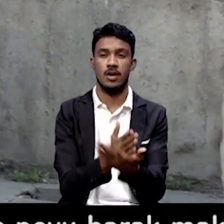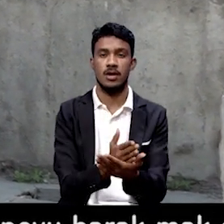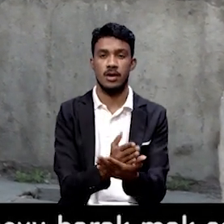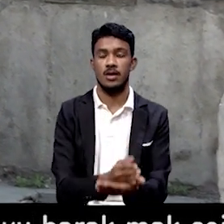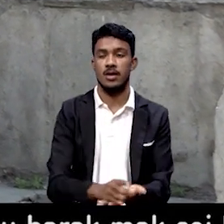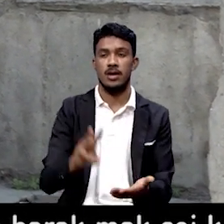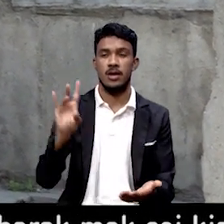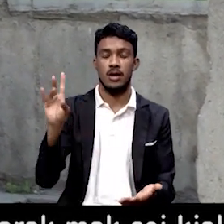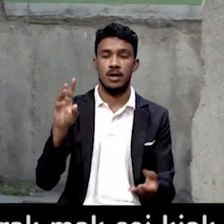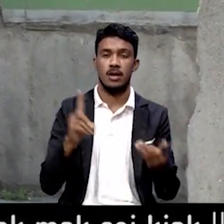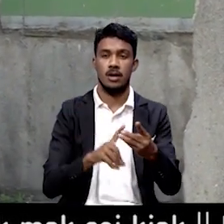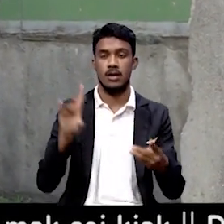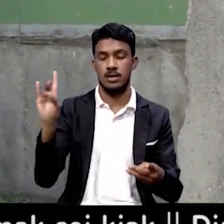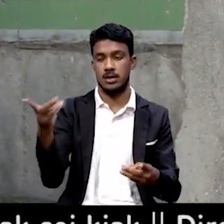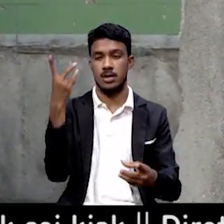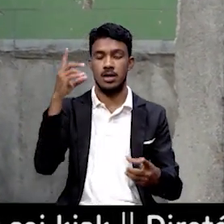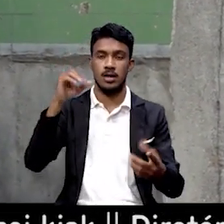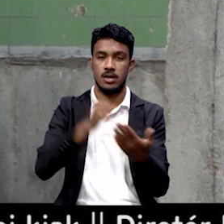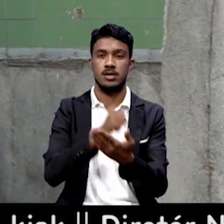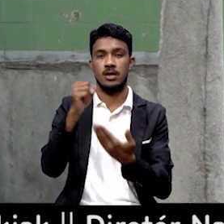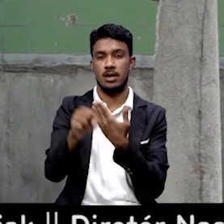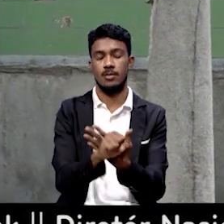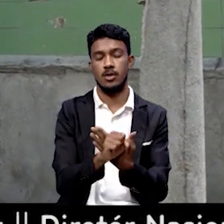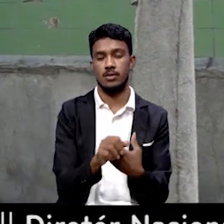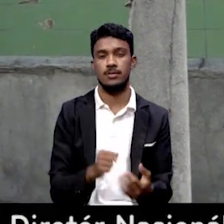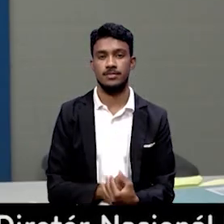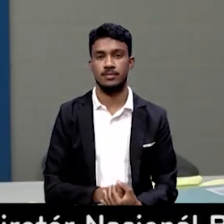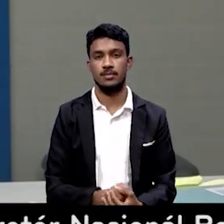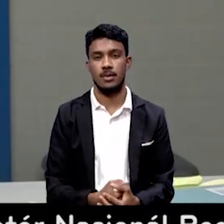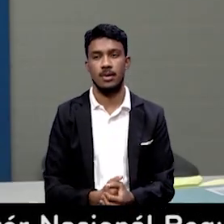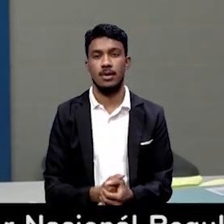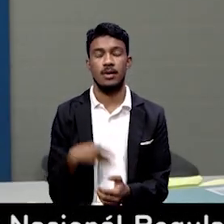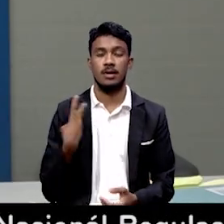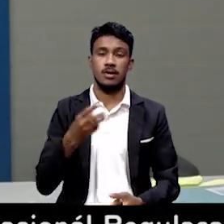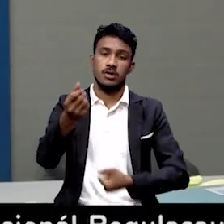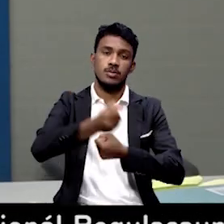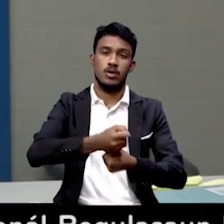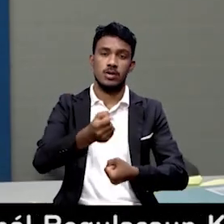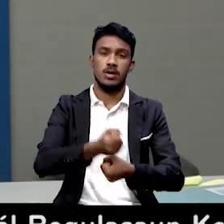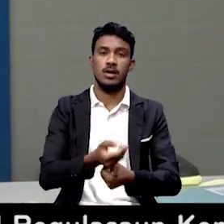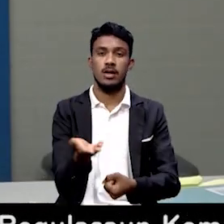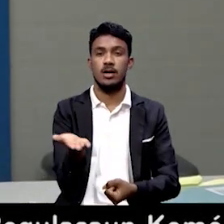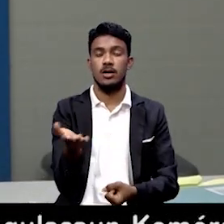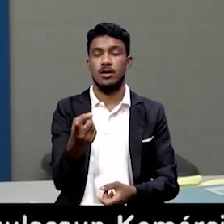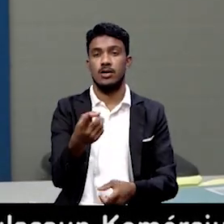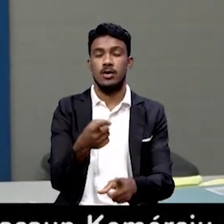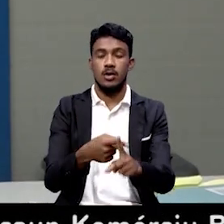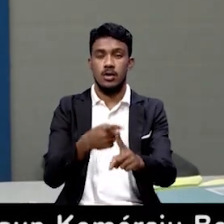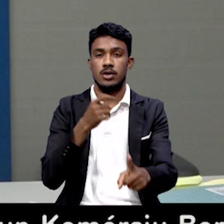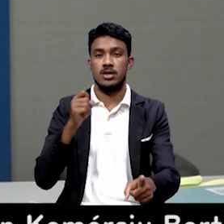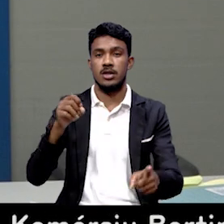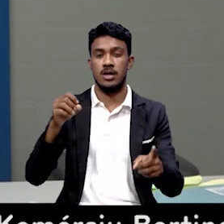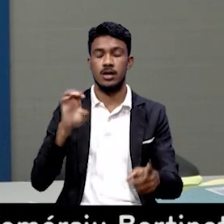de setembro. Quando dia 17 de setembro suporta-se a Austrália, será ali, o